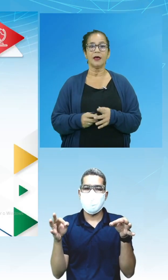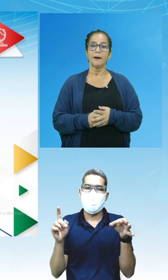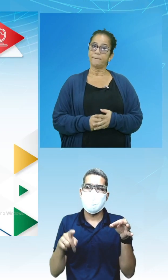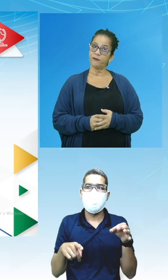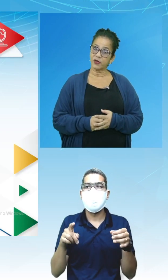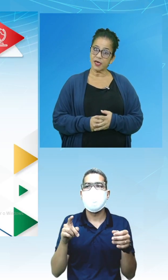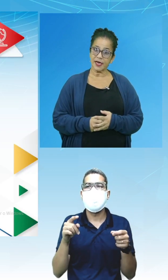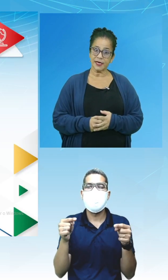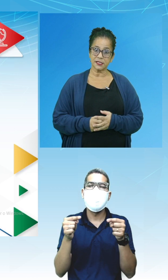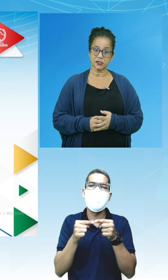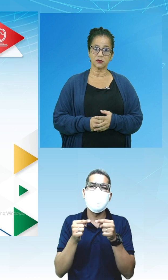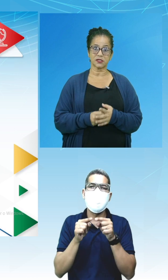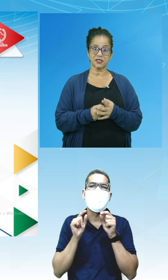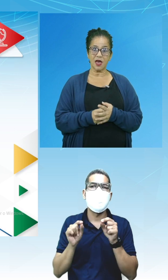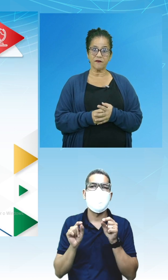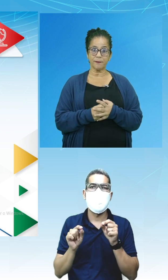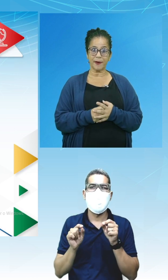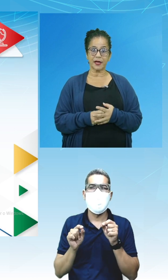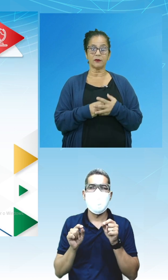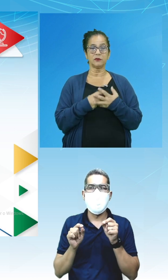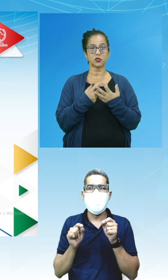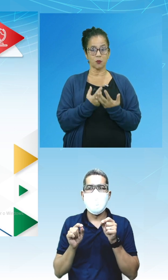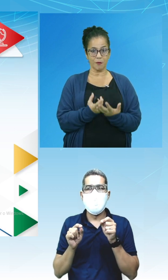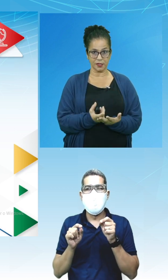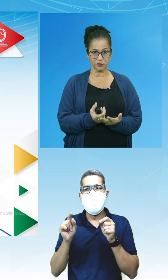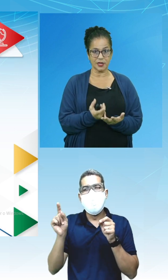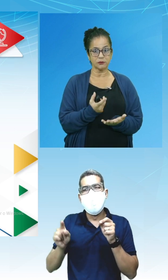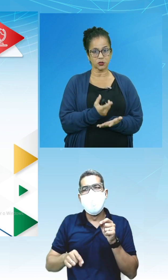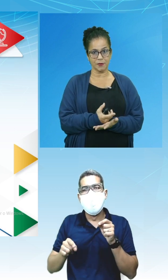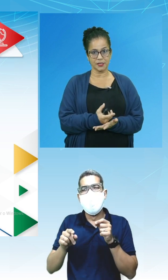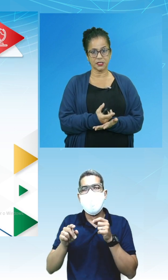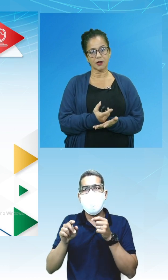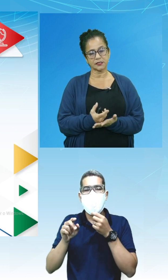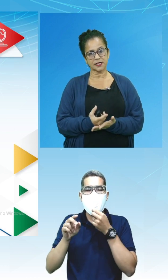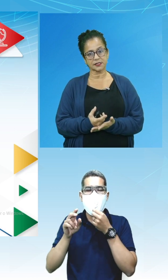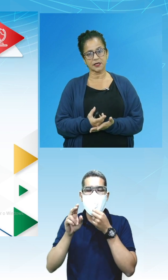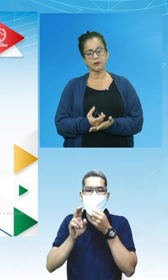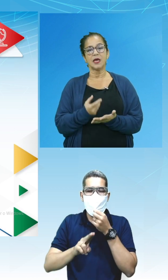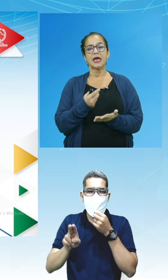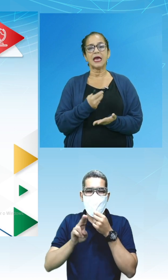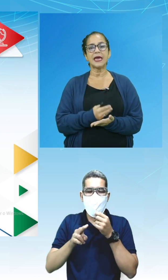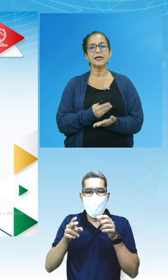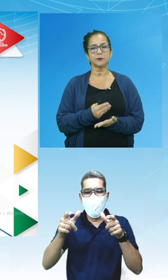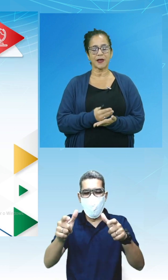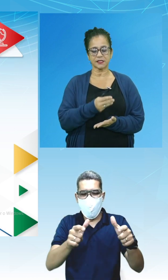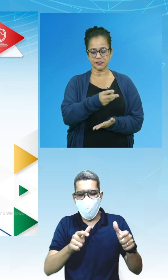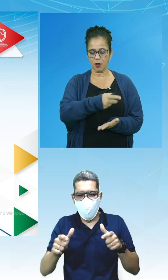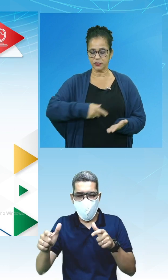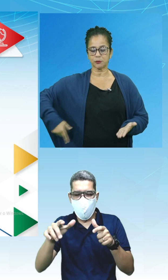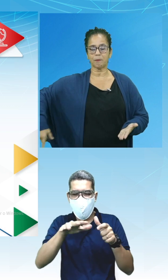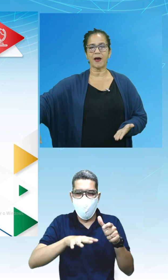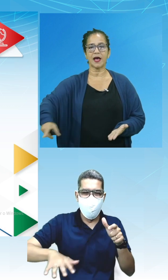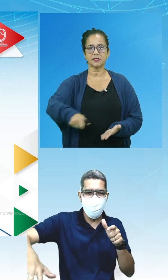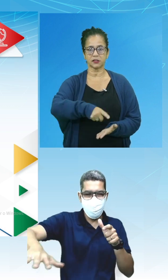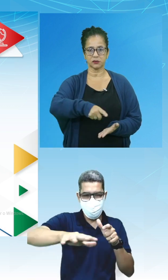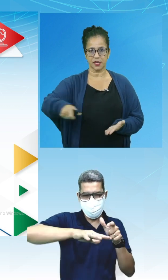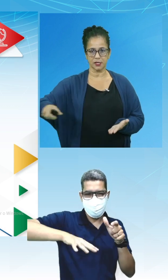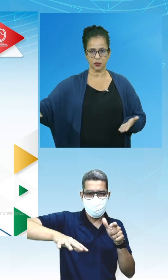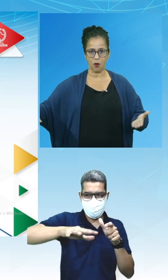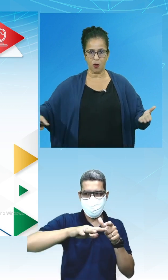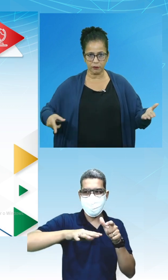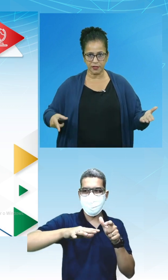Cartografia. O que é isso? Serve para um instrumento, ele é um instrumento de localização espacial,